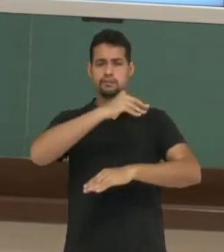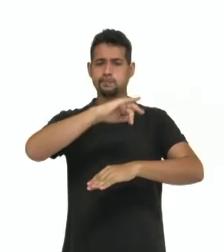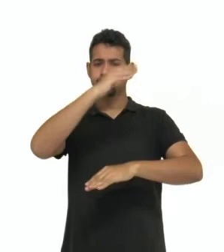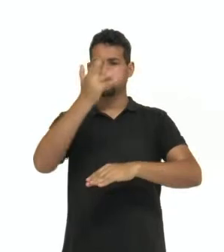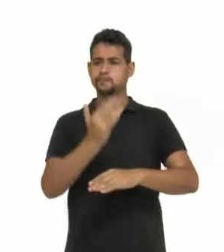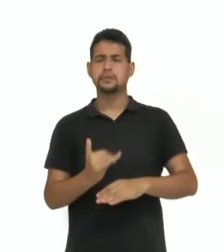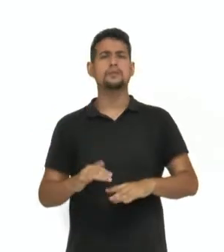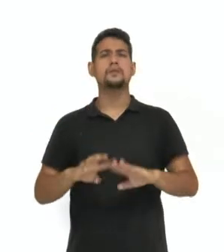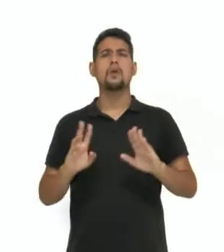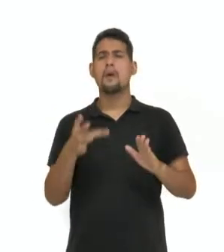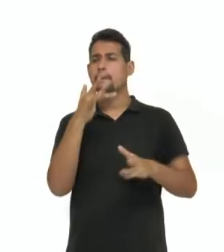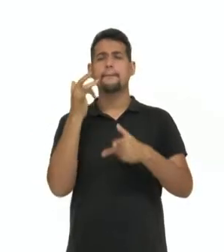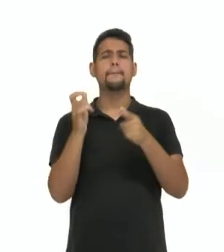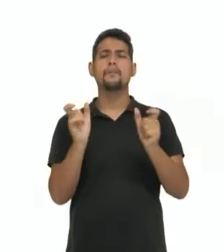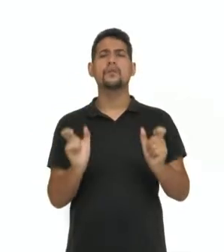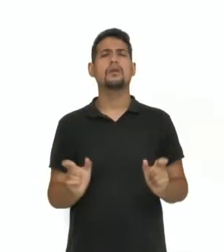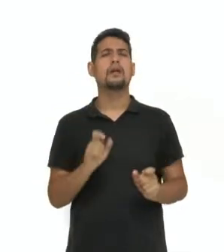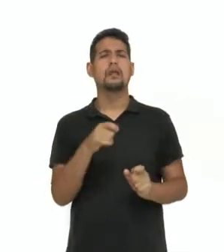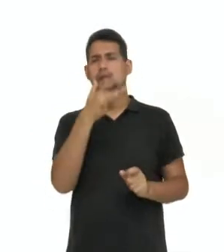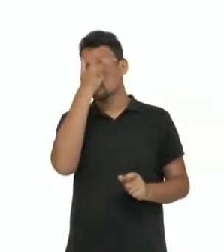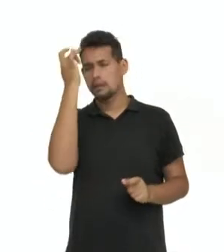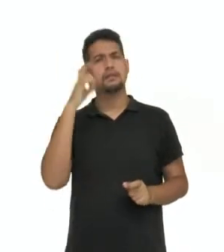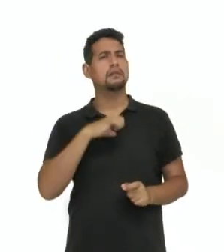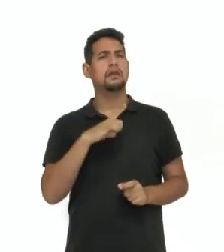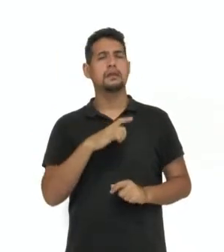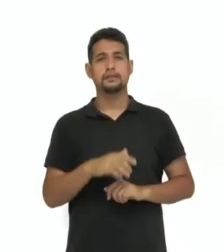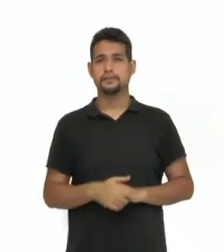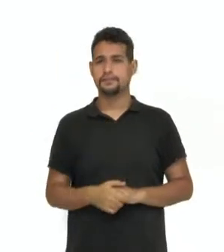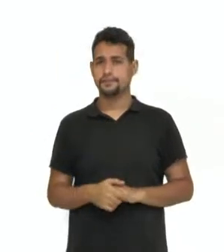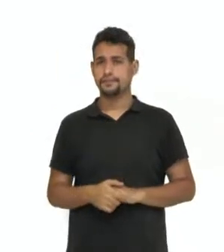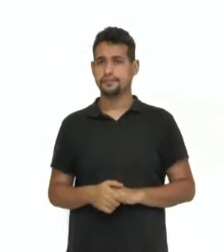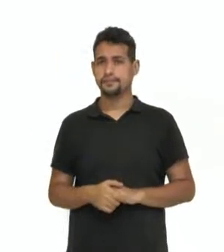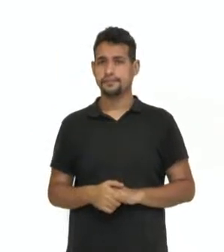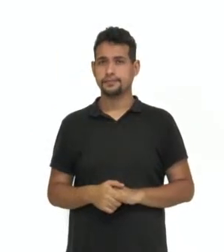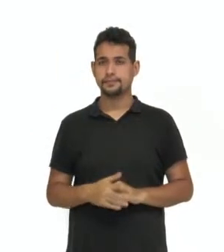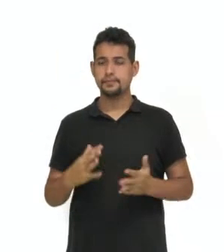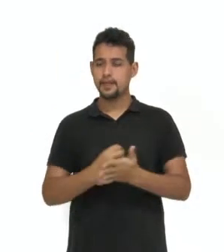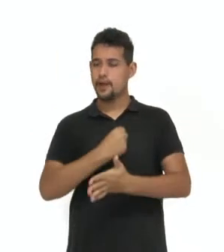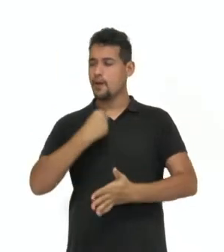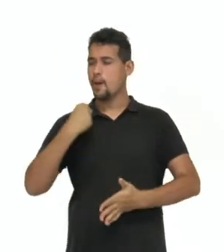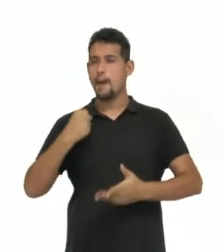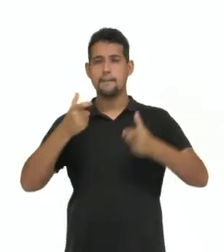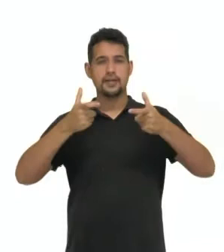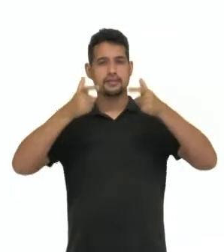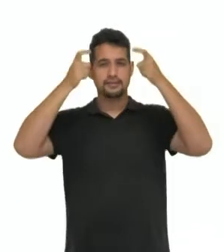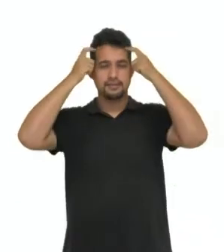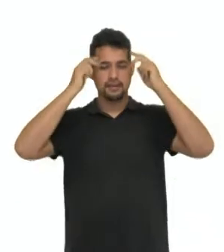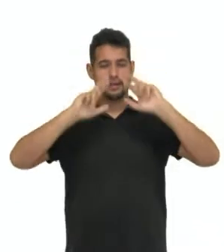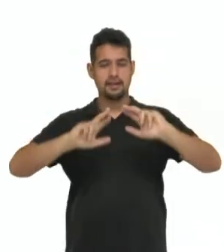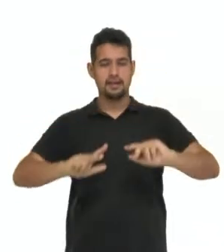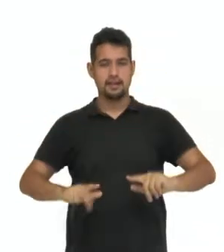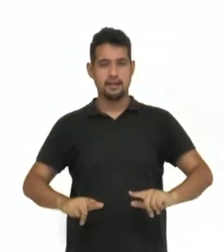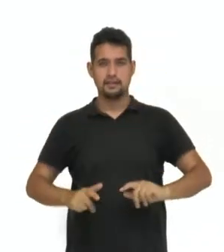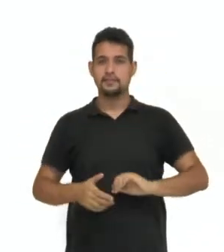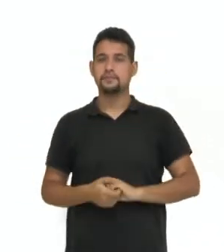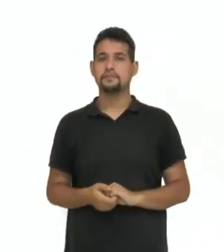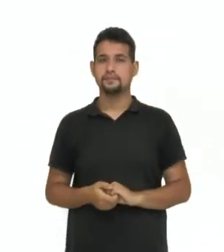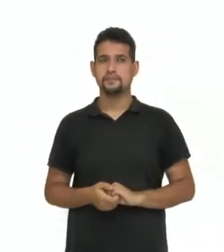Quais são os personagens? Que personagens que nós temos? Heróis, príncipe, princesa,